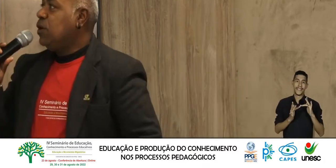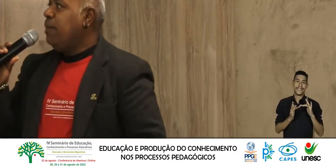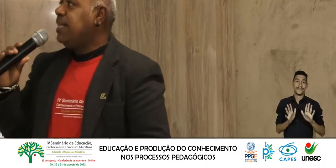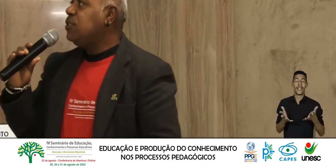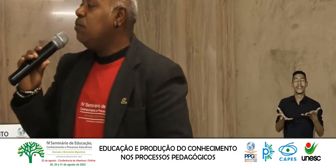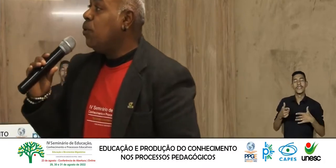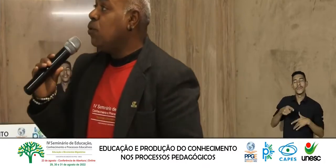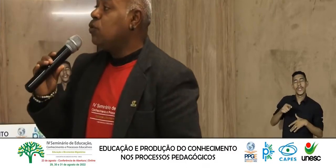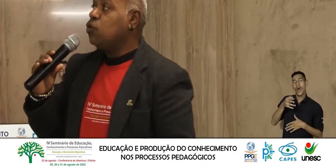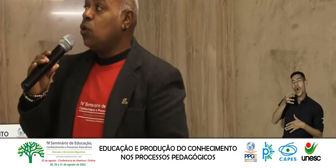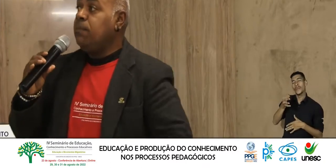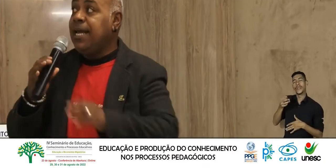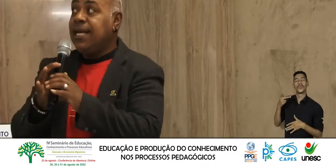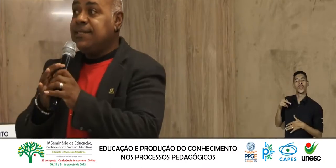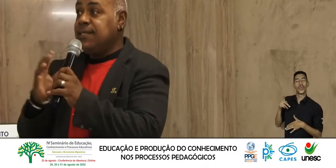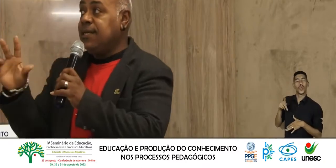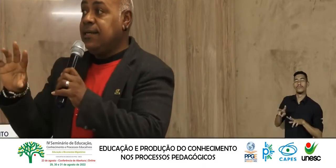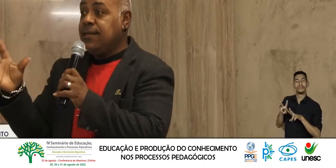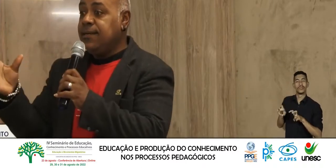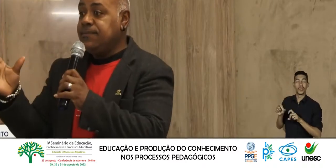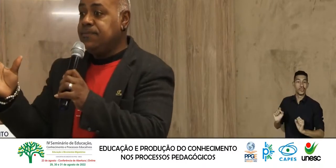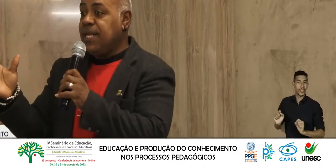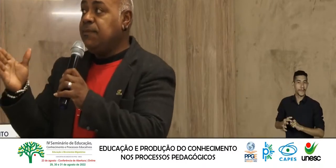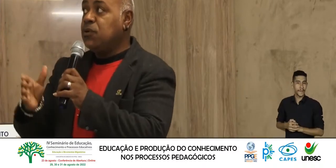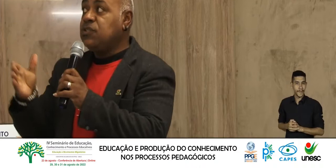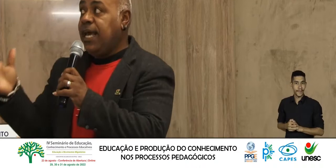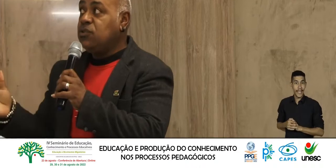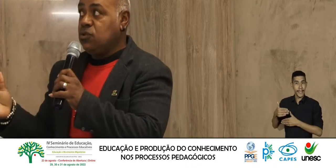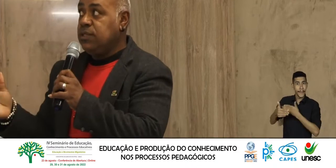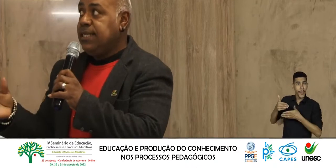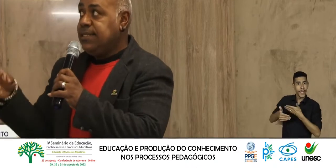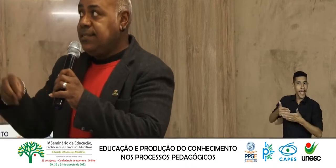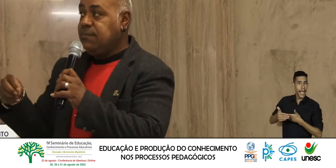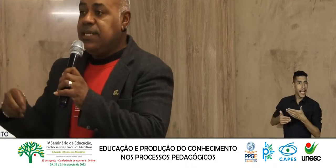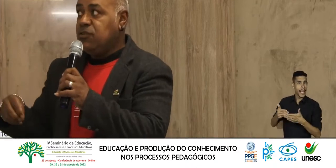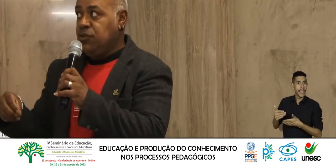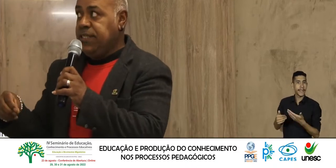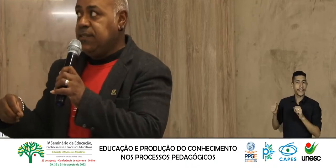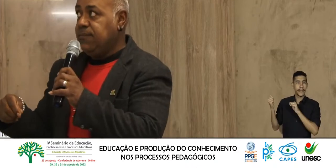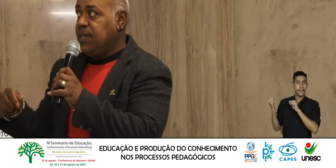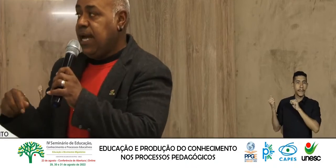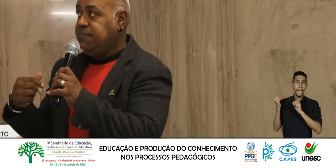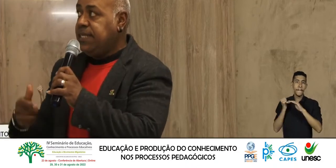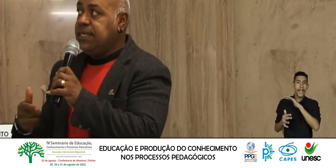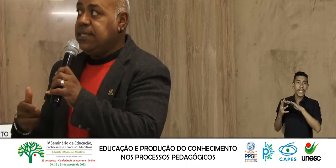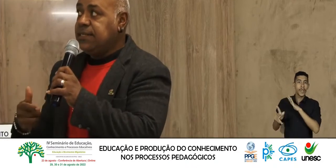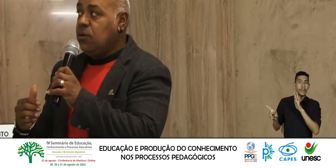Você comentasse Um pouco Sobre Esse processo Dessas migrações